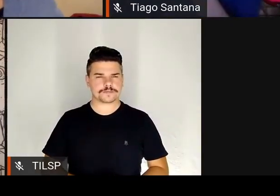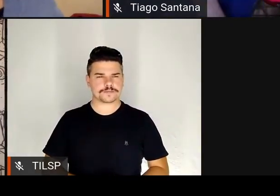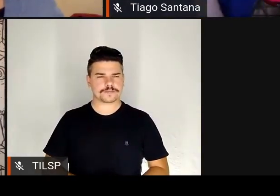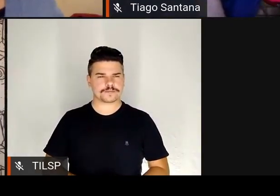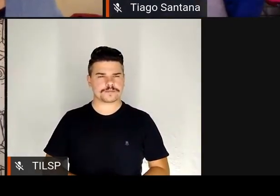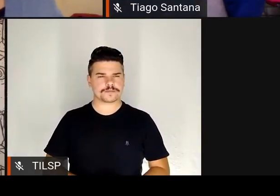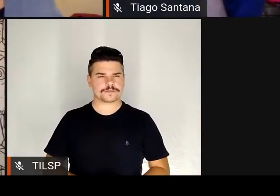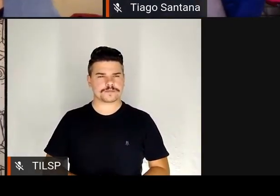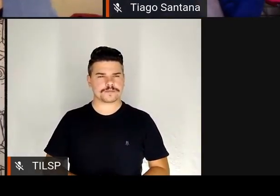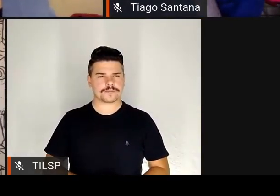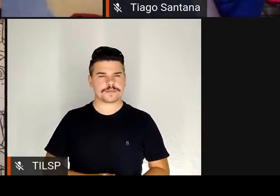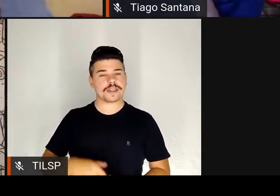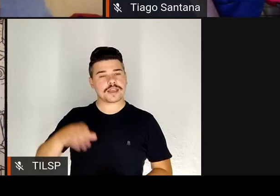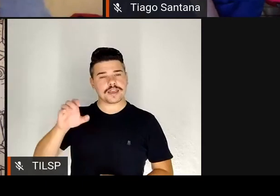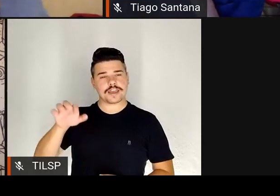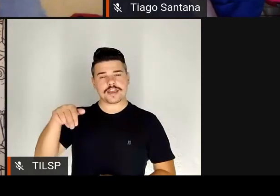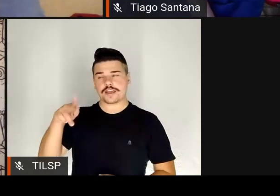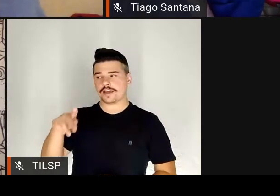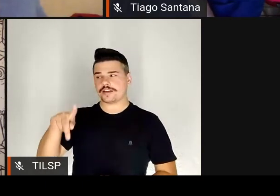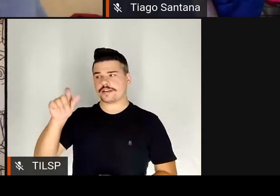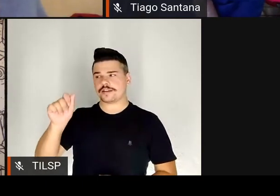Érica.